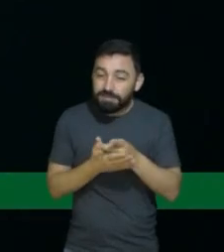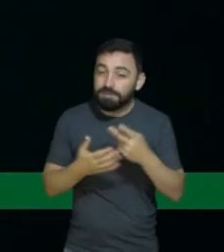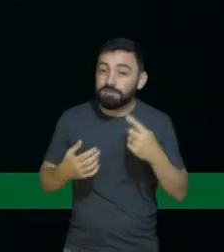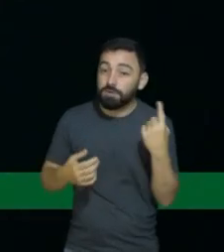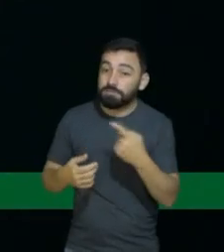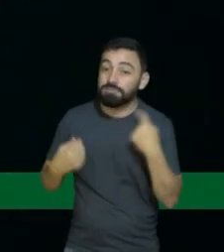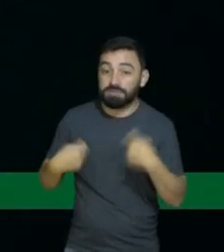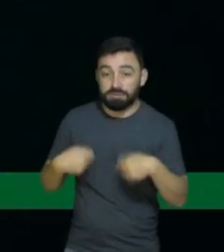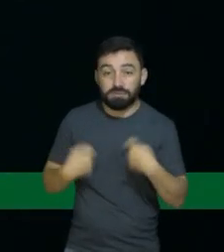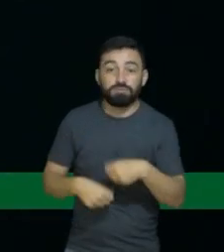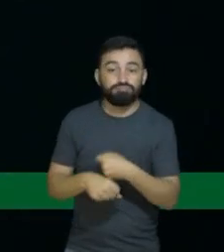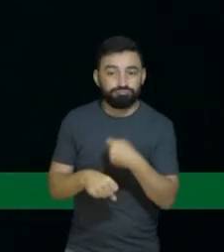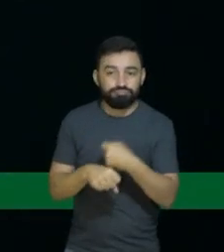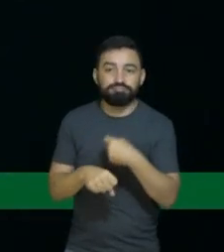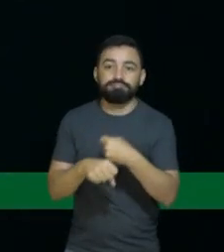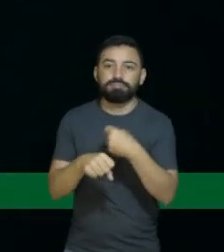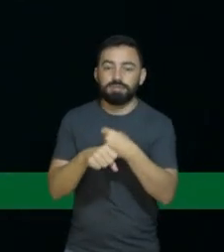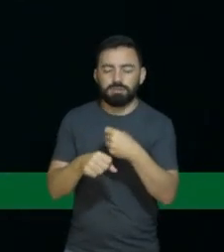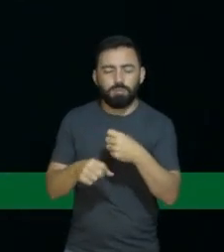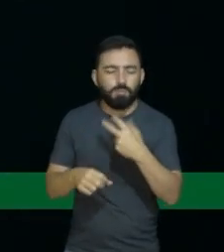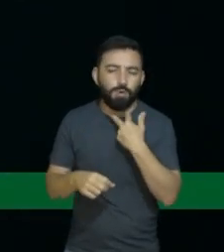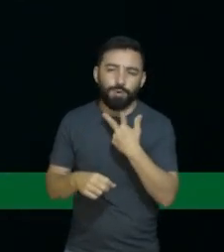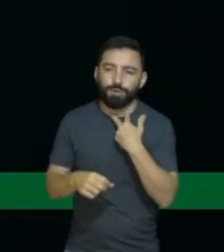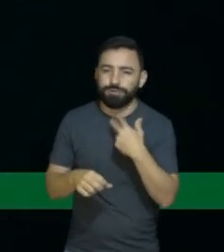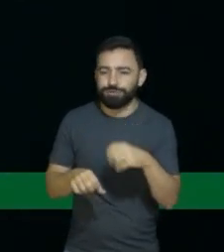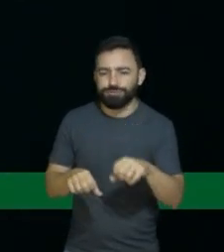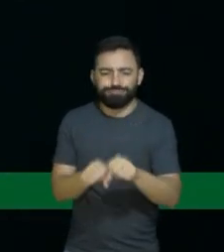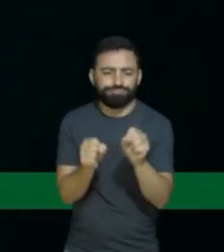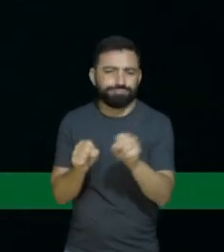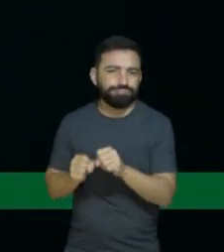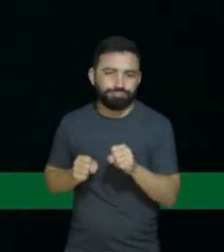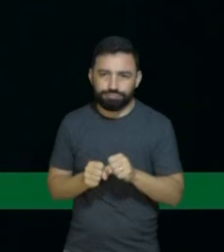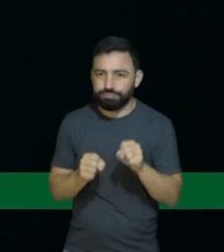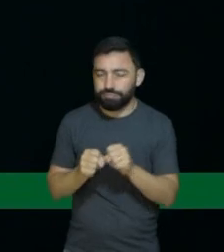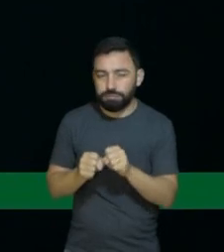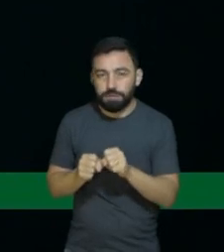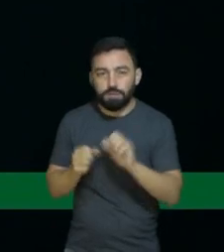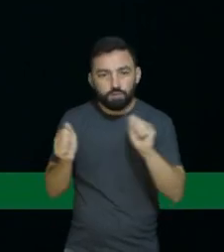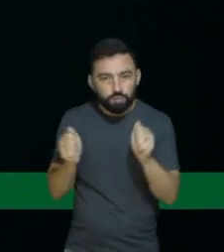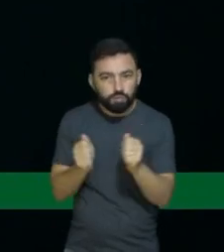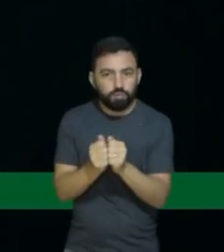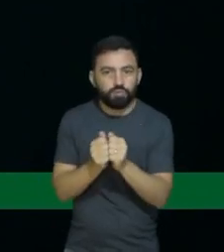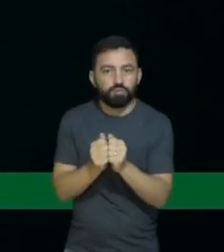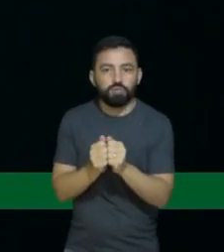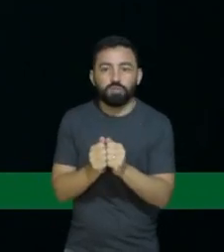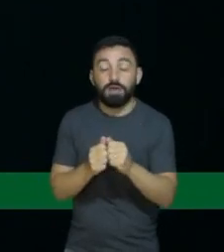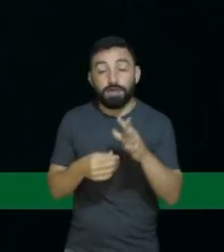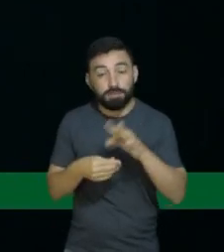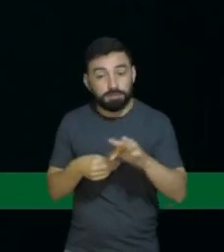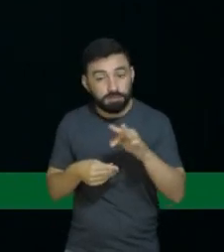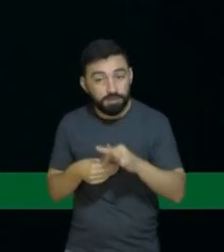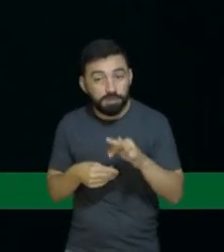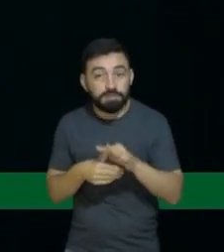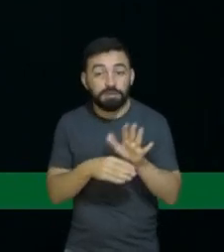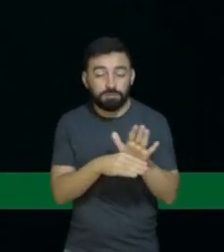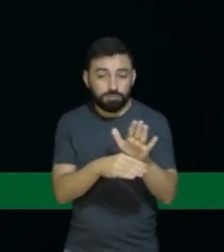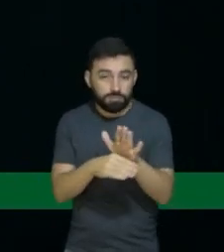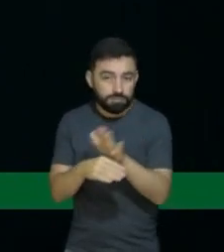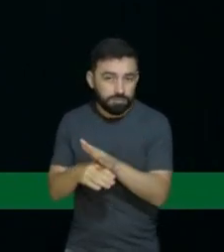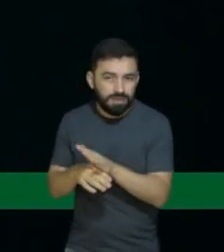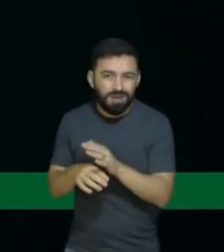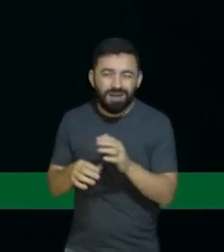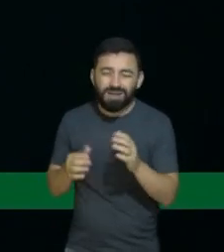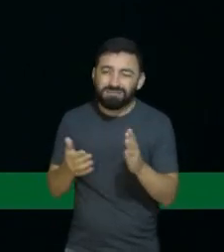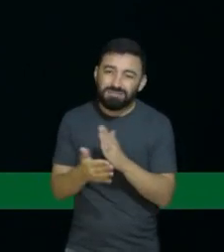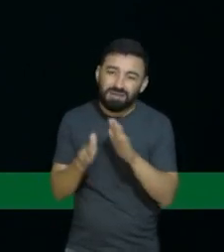construir né e não destruir né por isso a gente consegue juntar as entidades inclusive entidades que não tinham relacionamentos